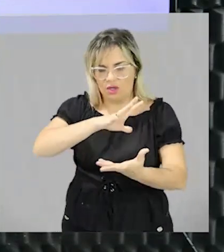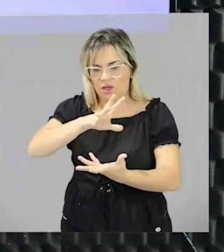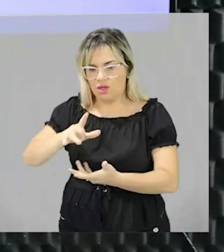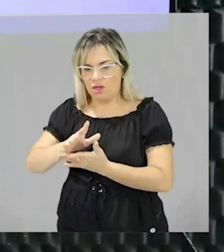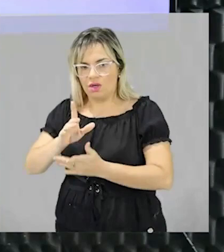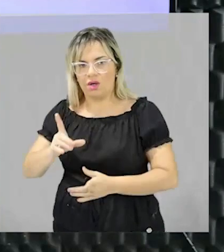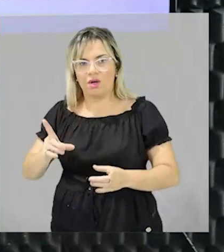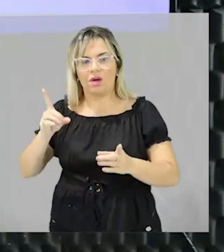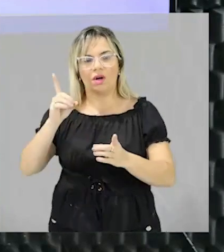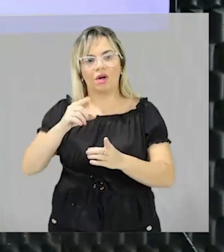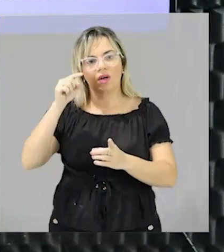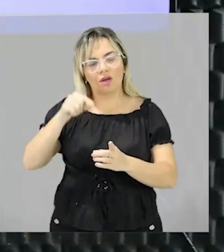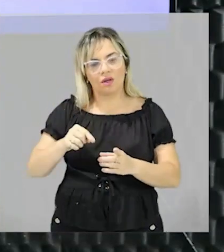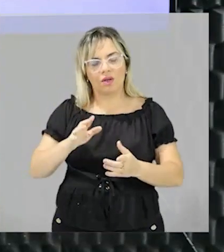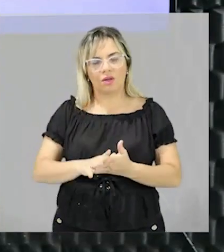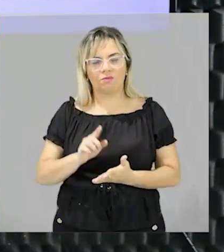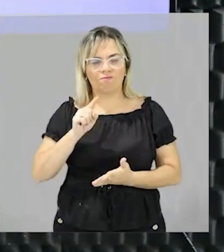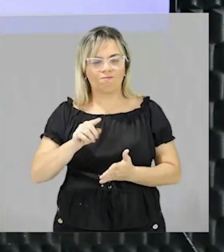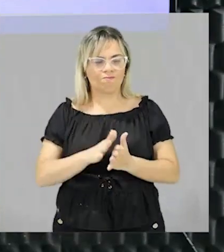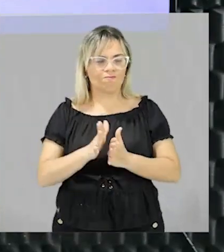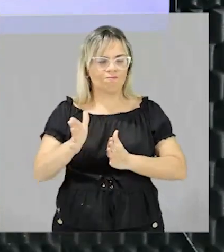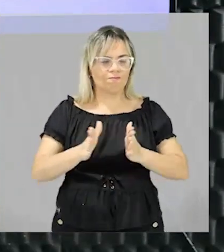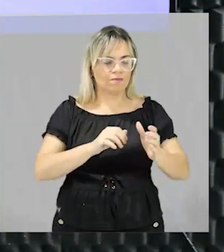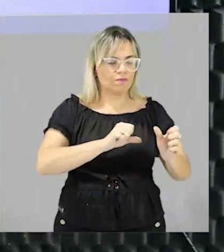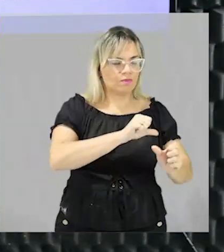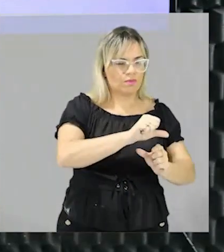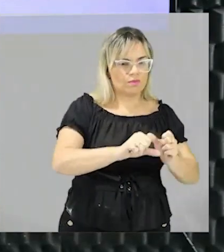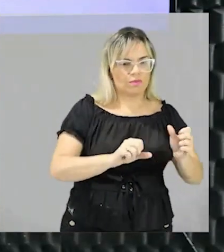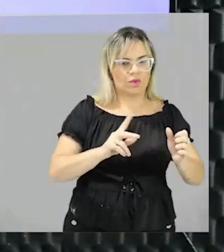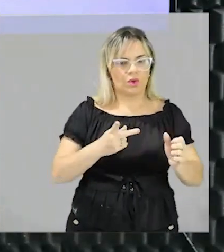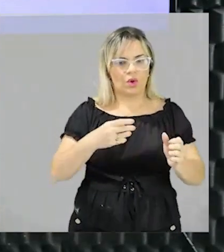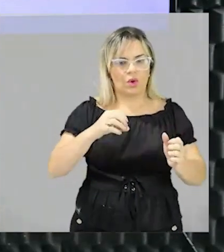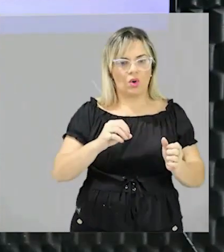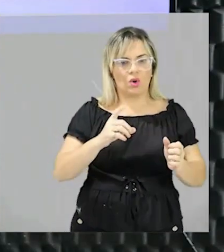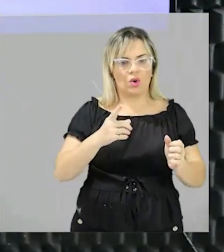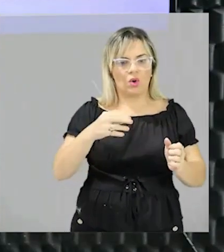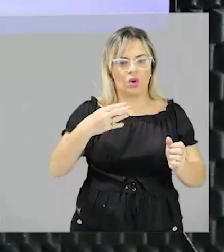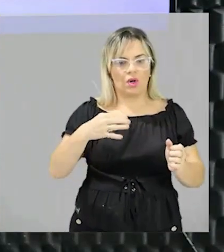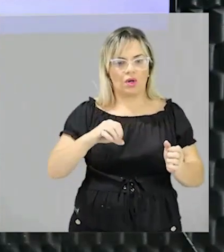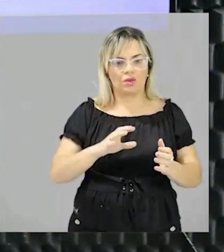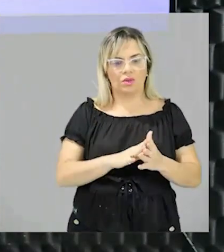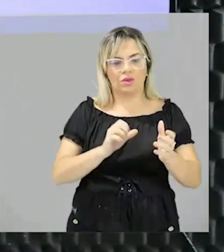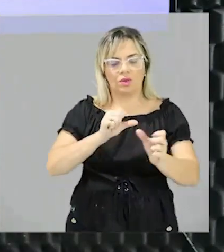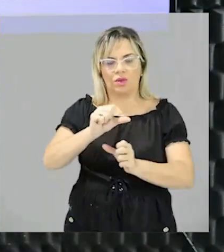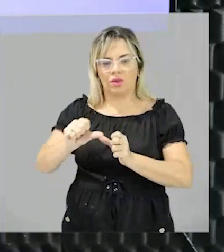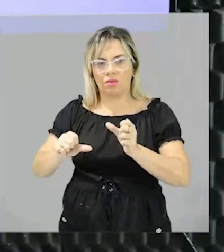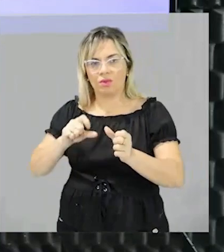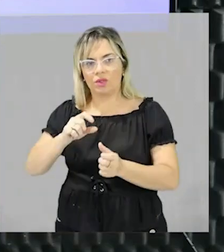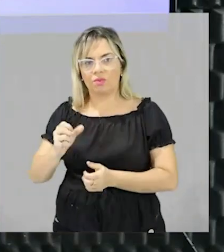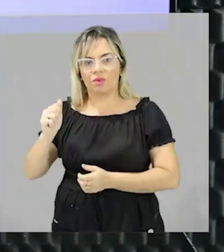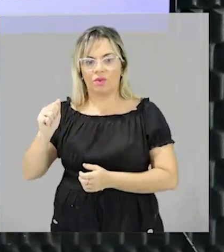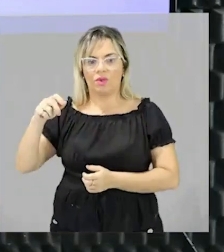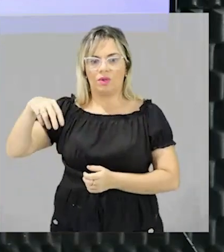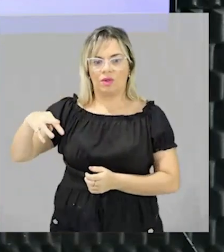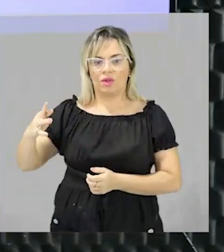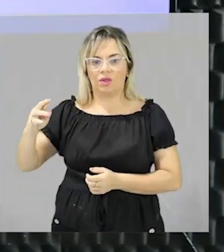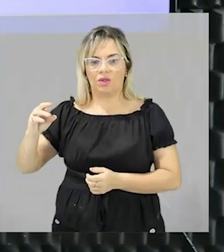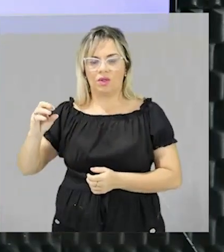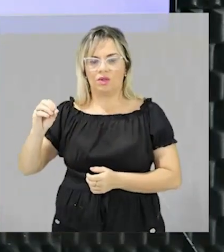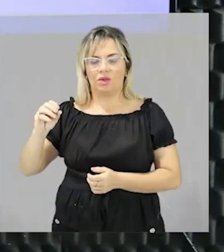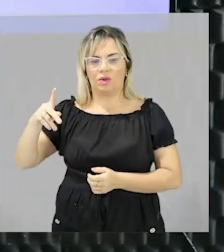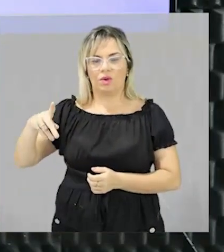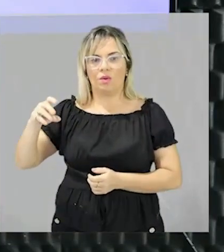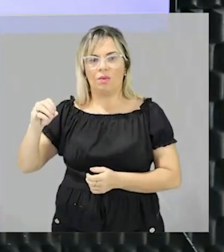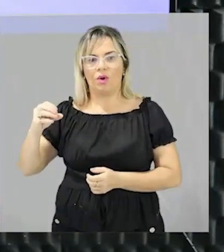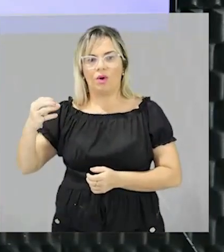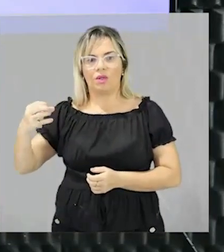uma mudança de era, tá certo? Saindo, por exemplo, né, do Holoceno para o que ele diz ali do Antropoceno, do período, beleza? Mas aí tu te